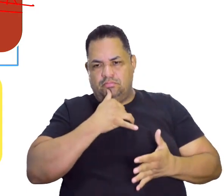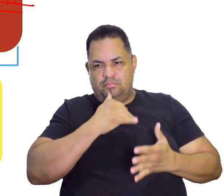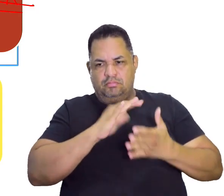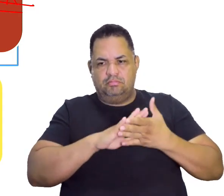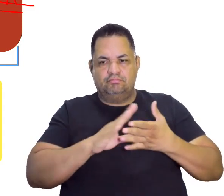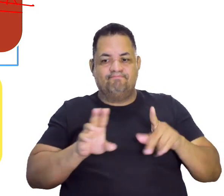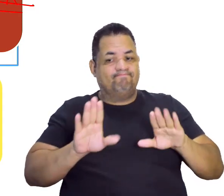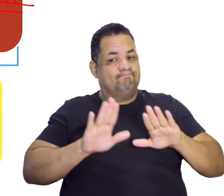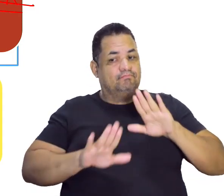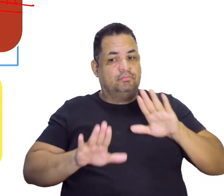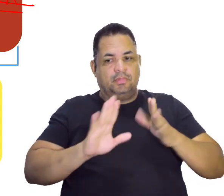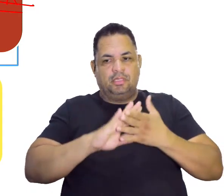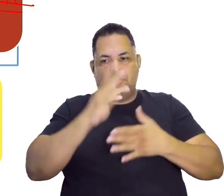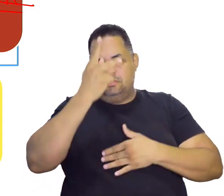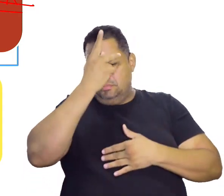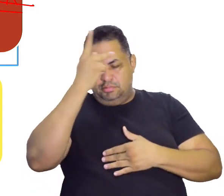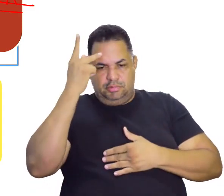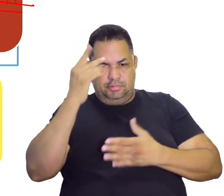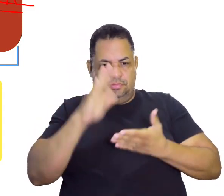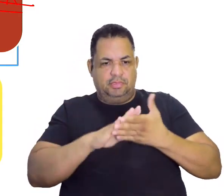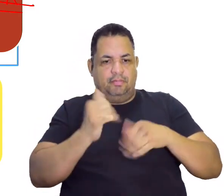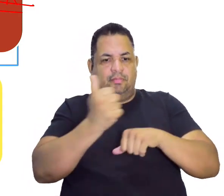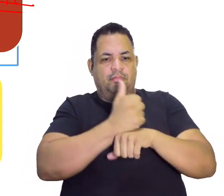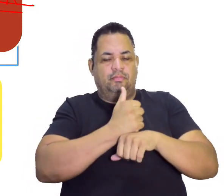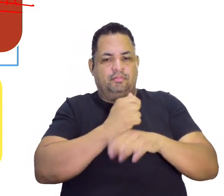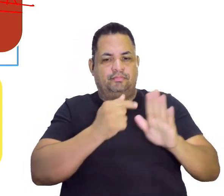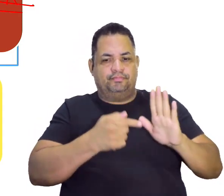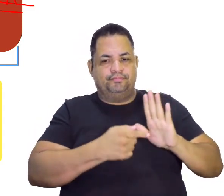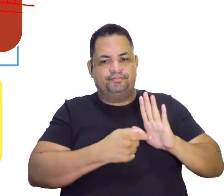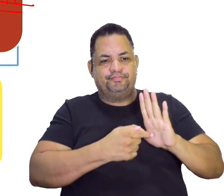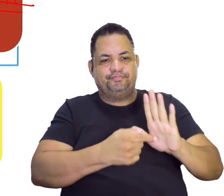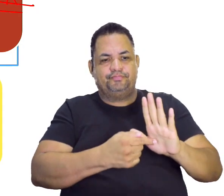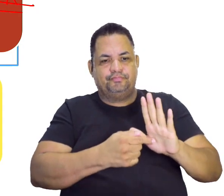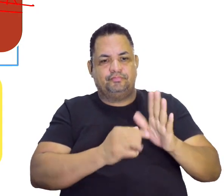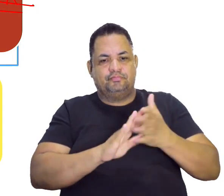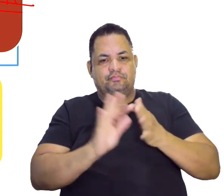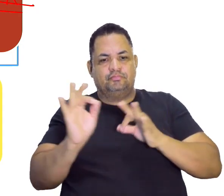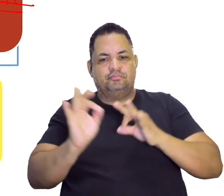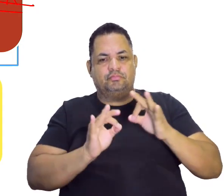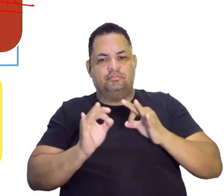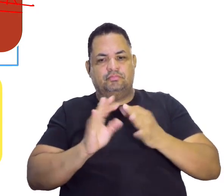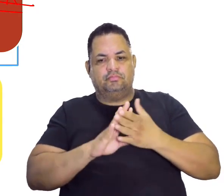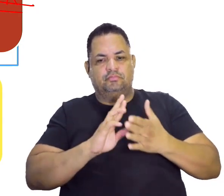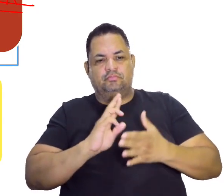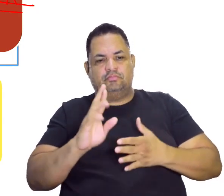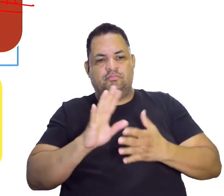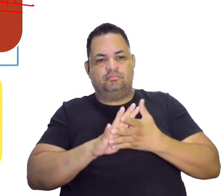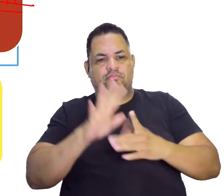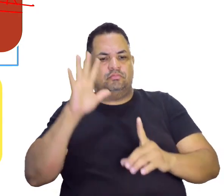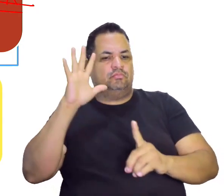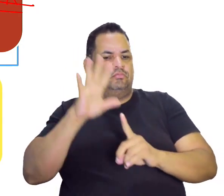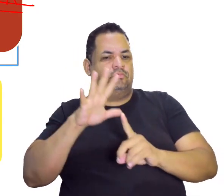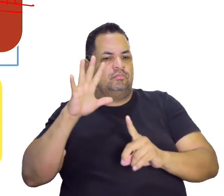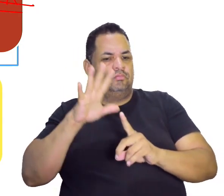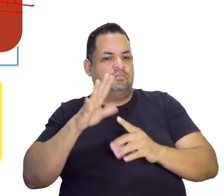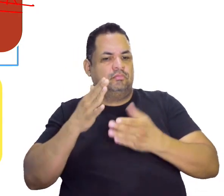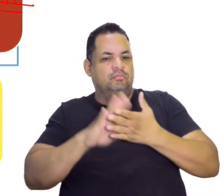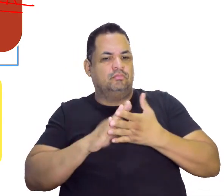né, sofrida. Então, representa formas de artes que resultam do